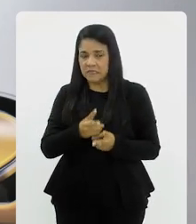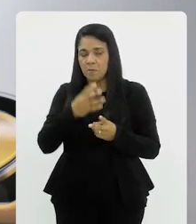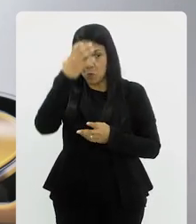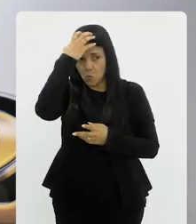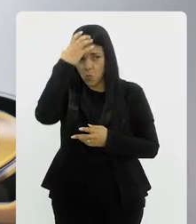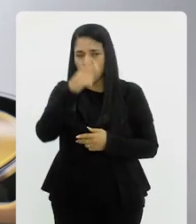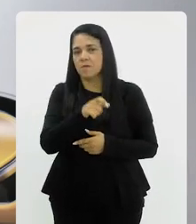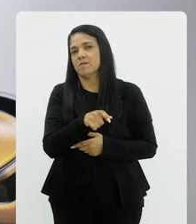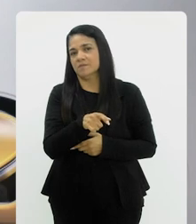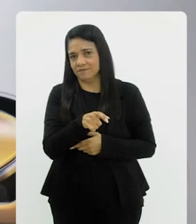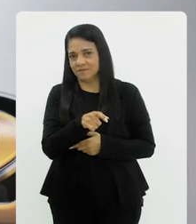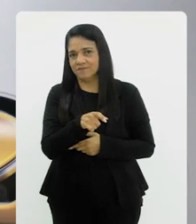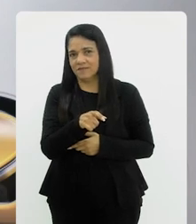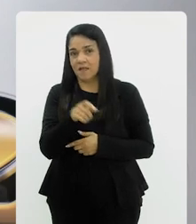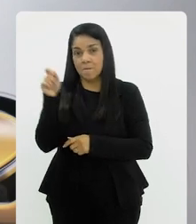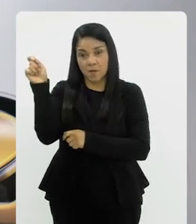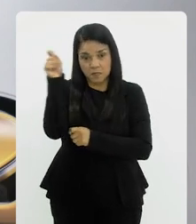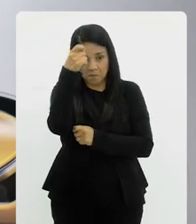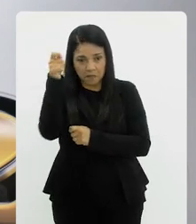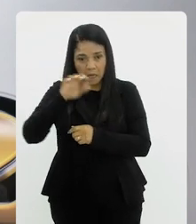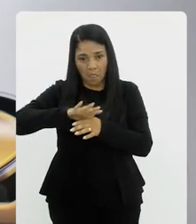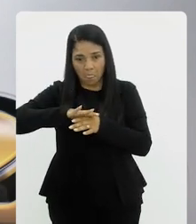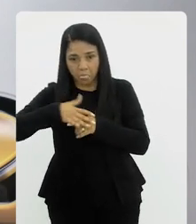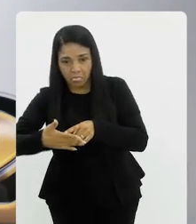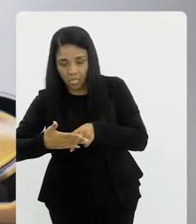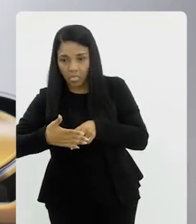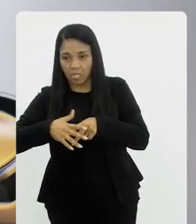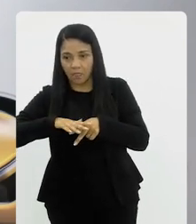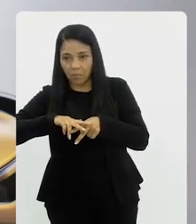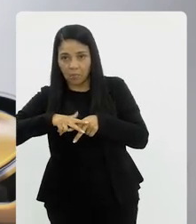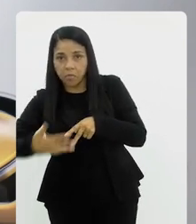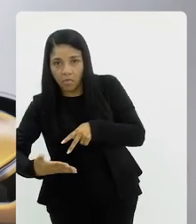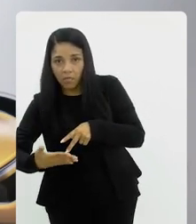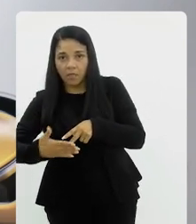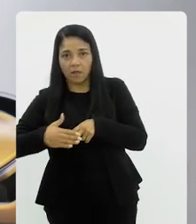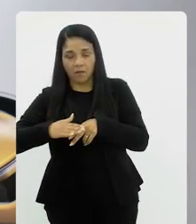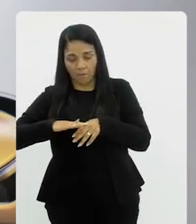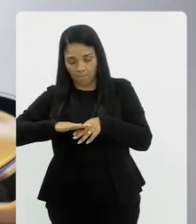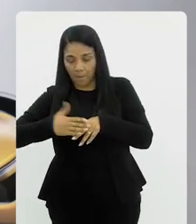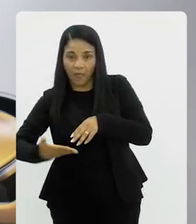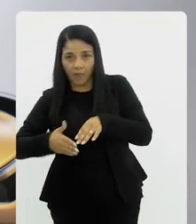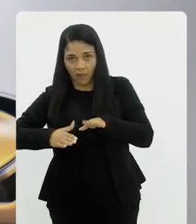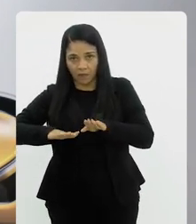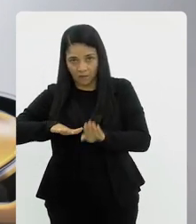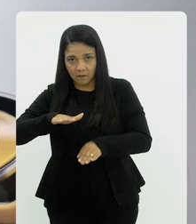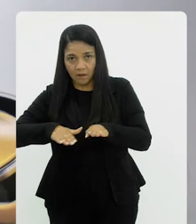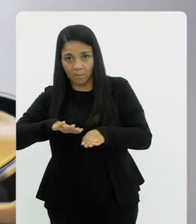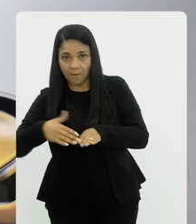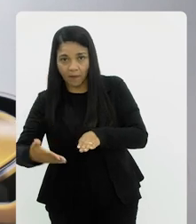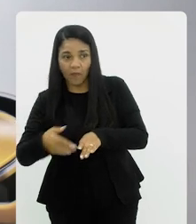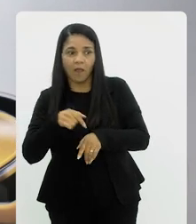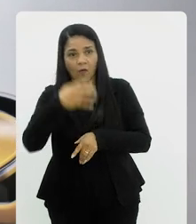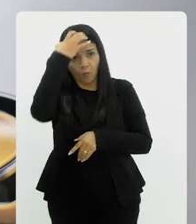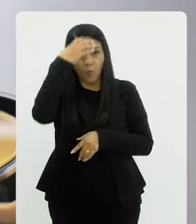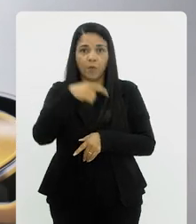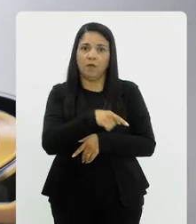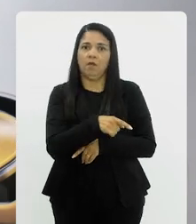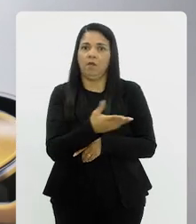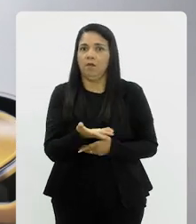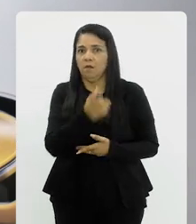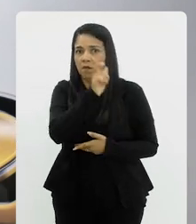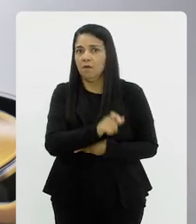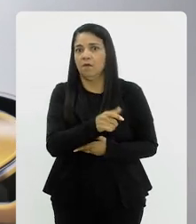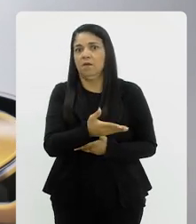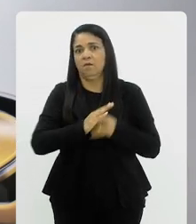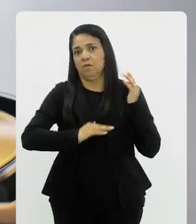culpa sempre é do carnavalesco. Né? A porta-bandeira torceu o pé. Ah, mas o sapato que o carnavalesco indicou não era bom. Então, acho que a gente ganha um